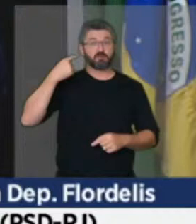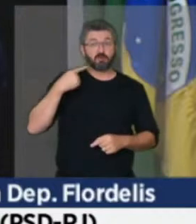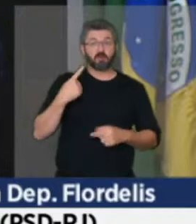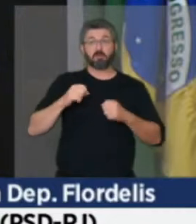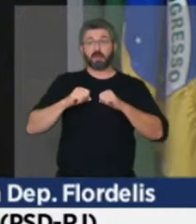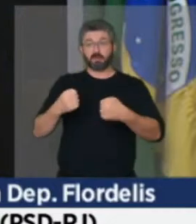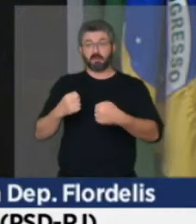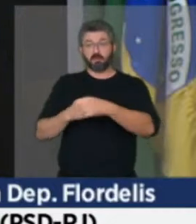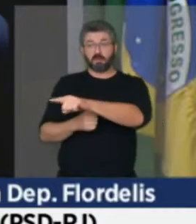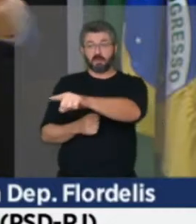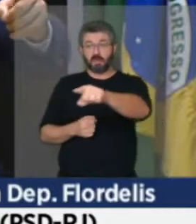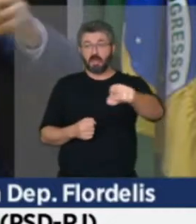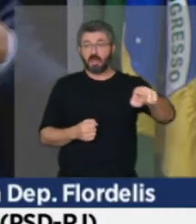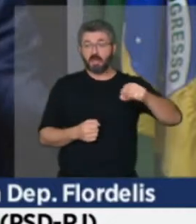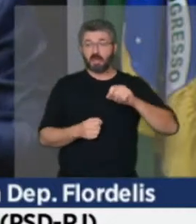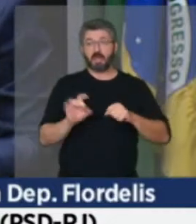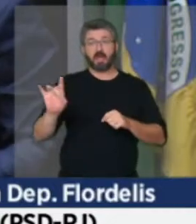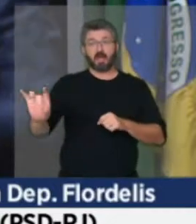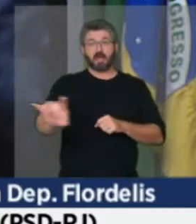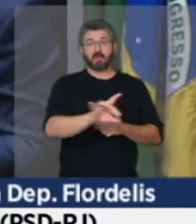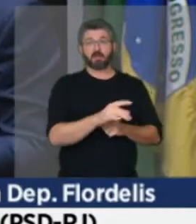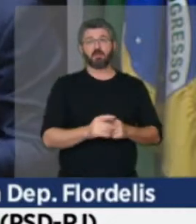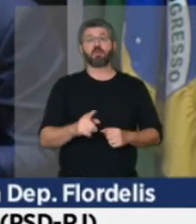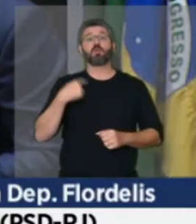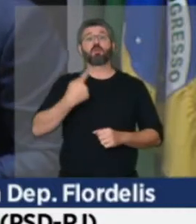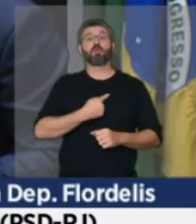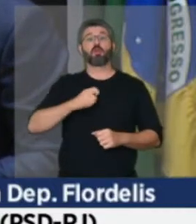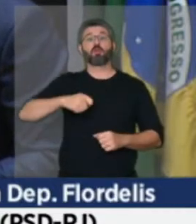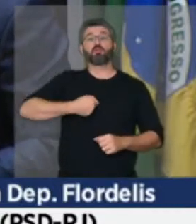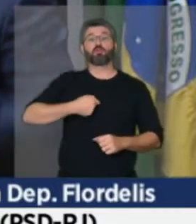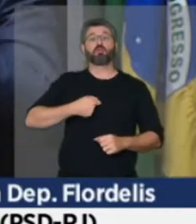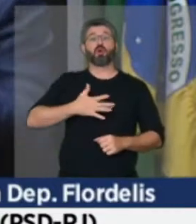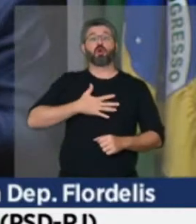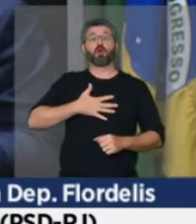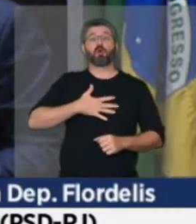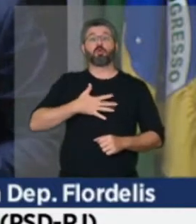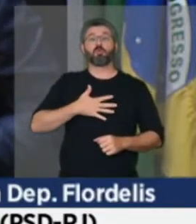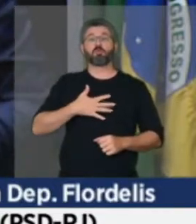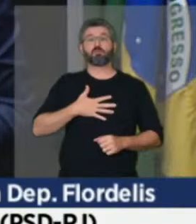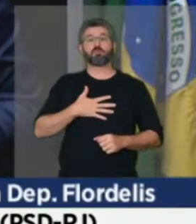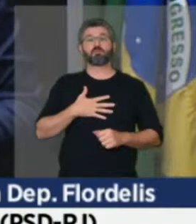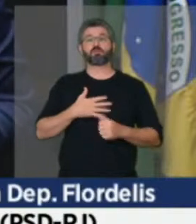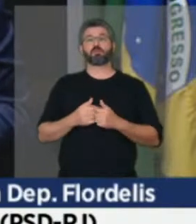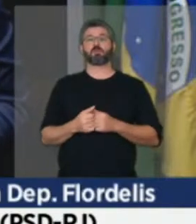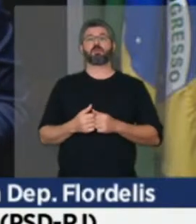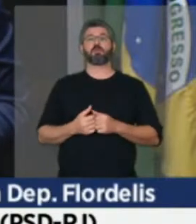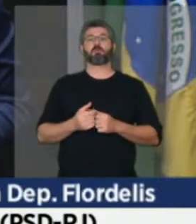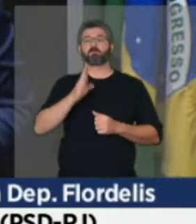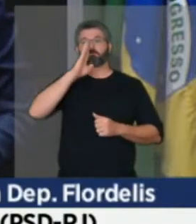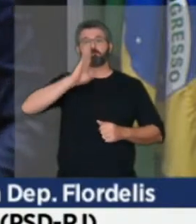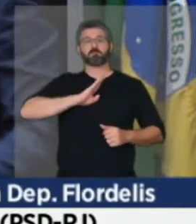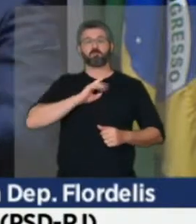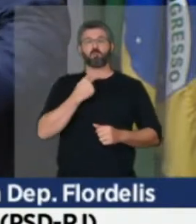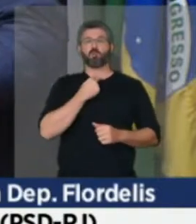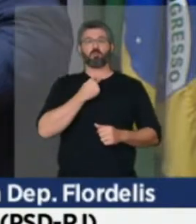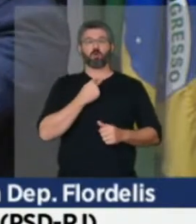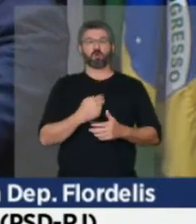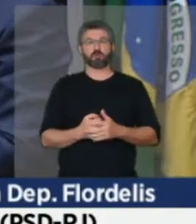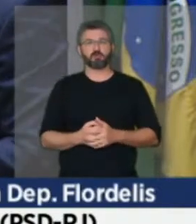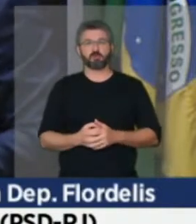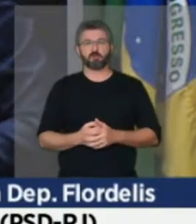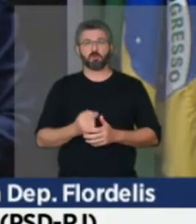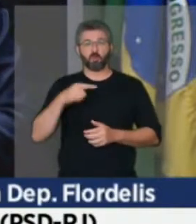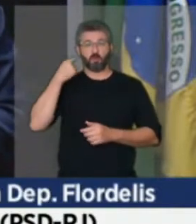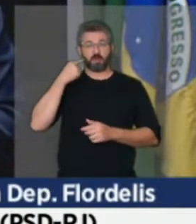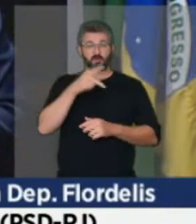de cada um dos senhores e das senhoras, somos insuscetíveis de sermos calados. O advogado do